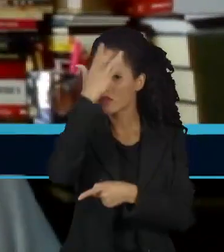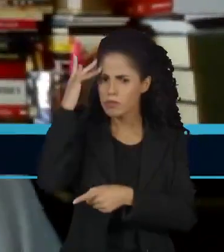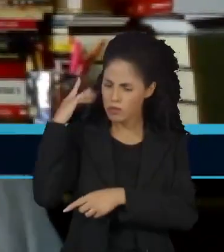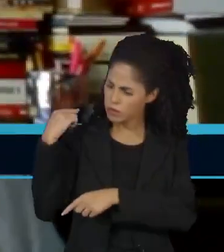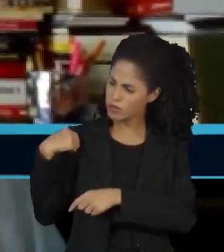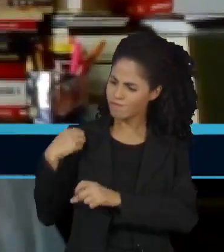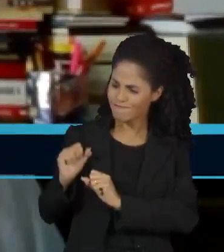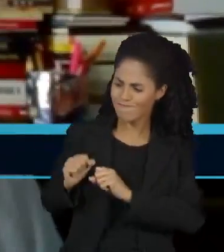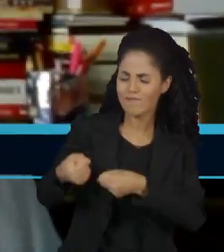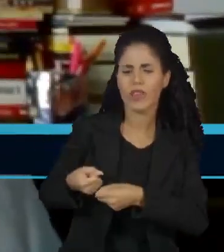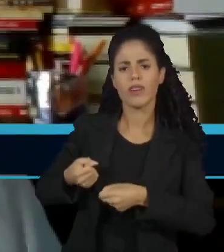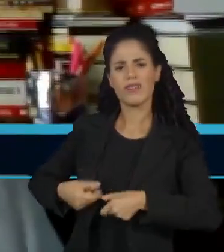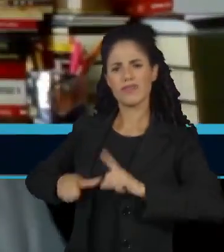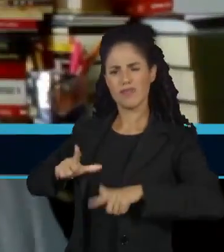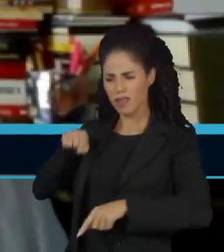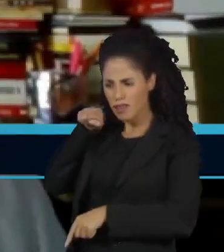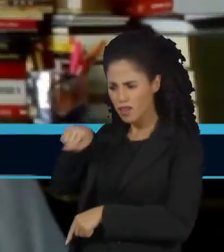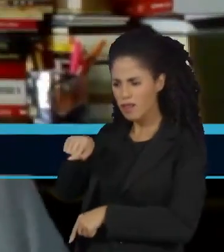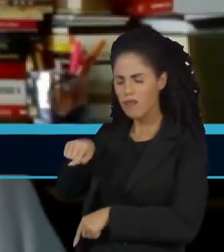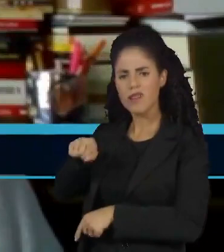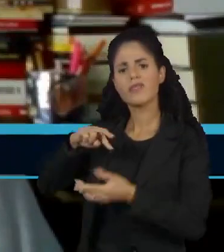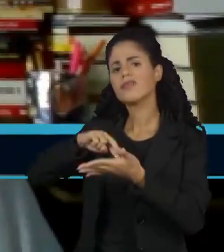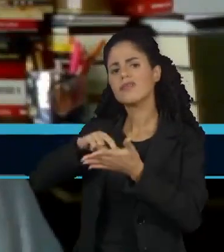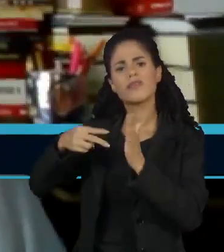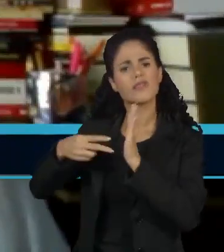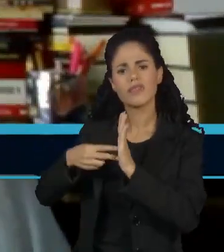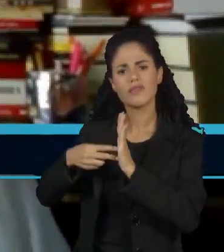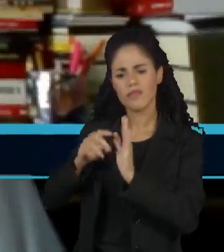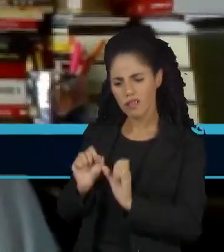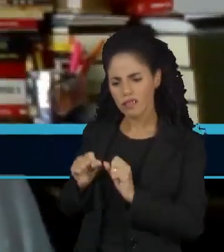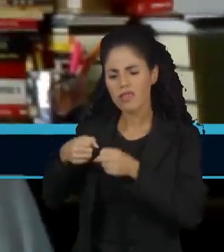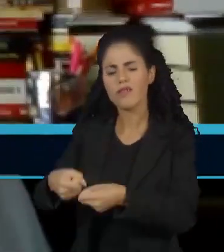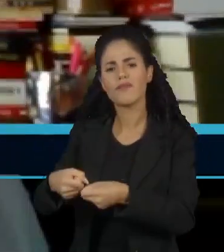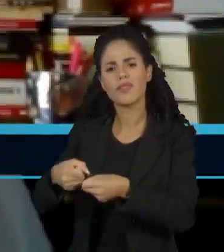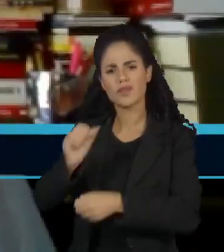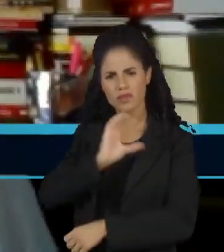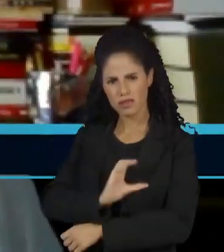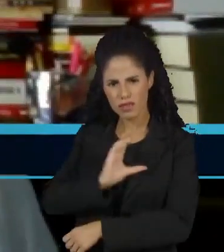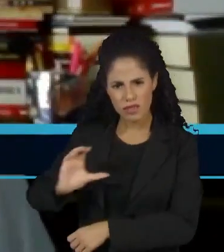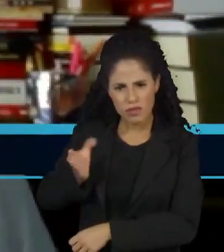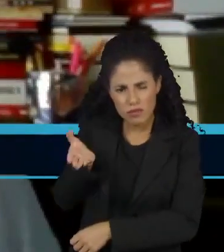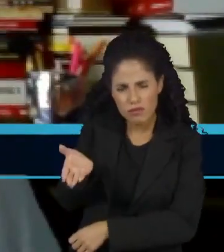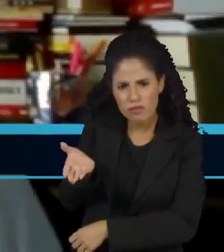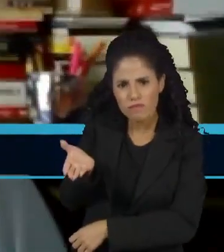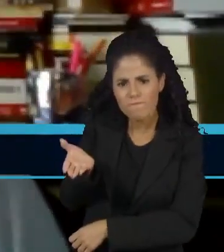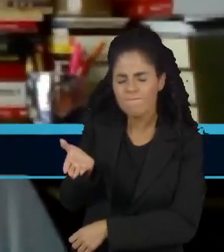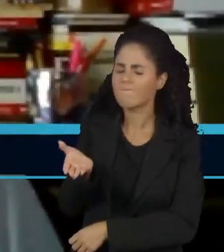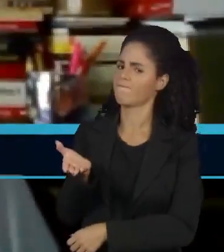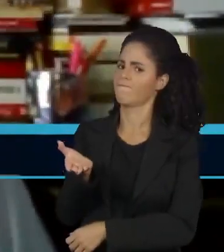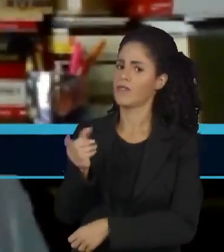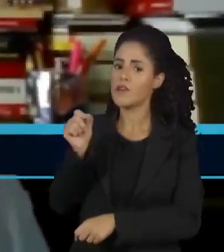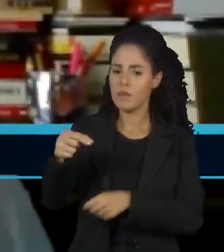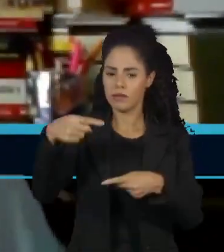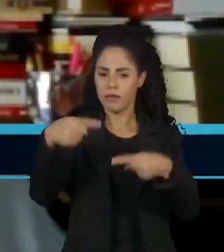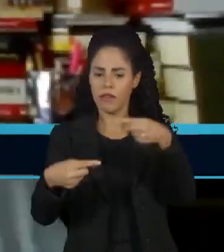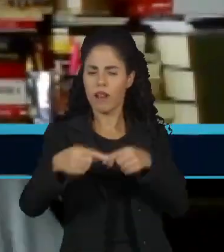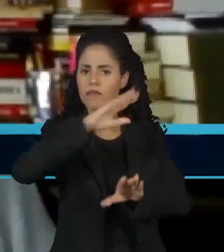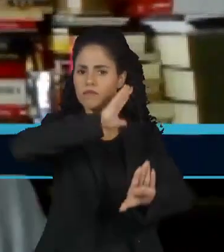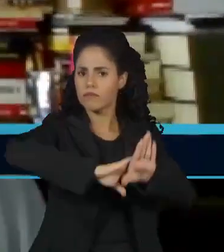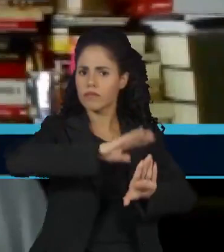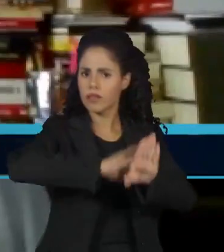Israel imaginando que isso equivale a defender Cristo? Porque o plano político por trás da teologia do